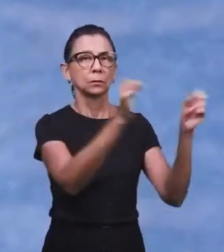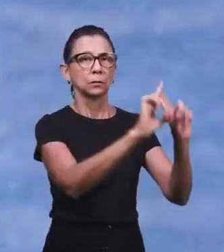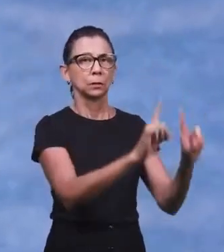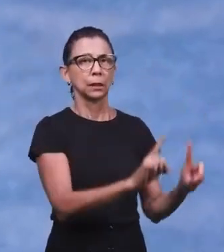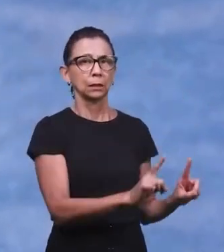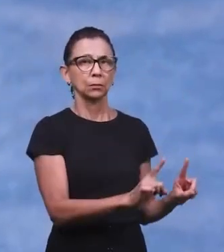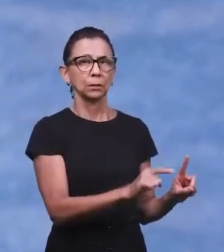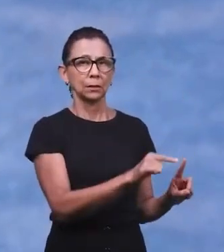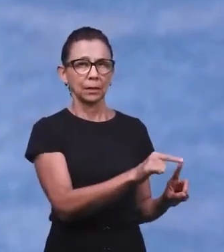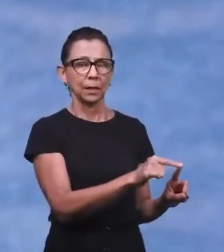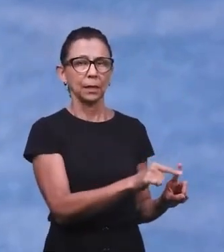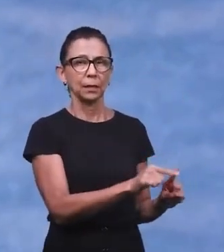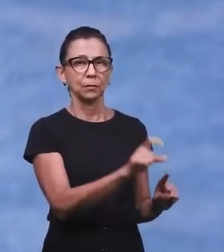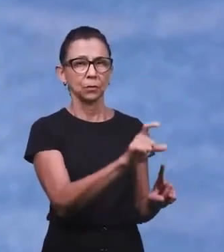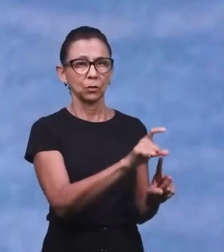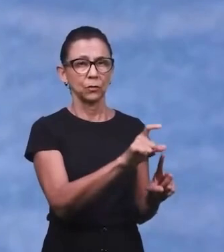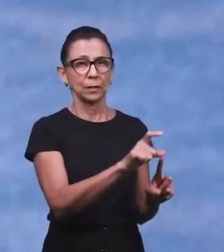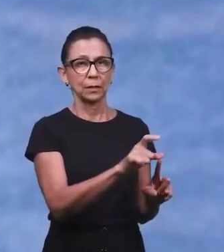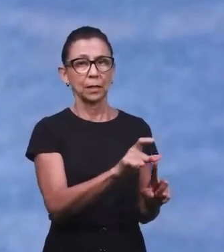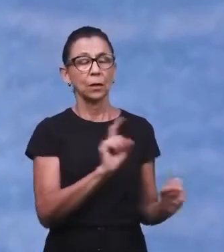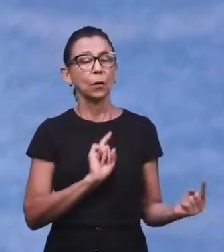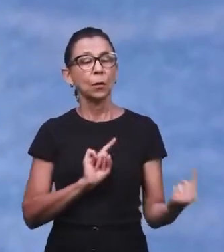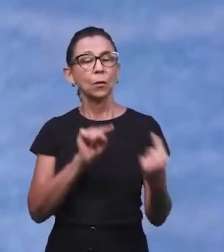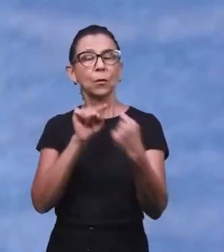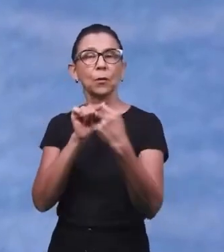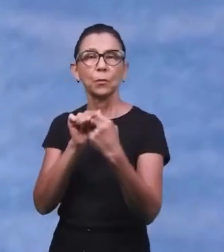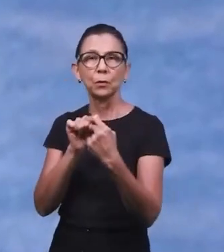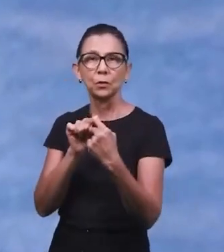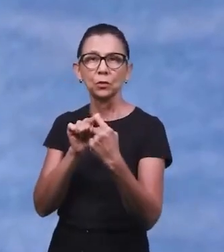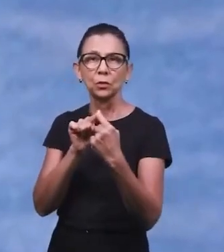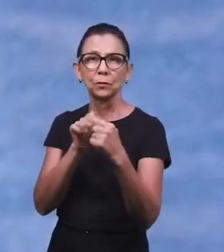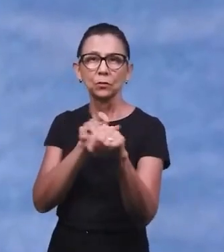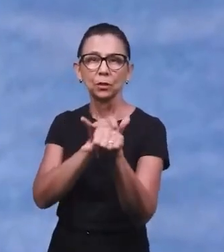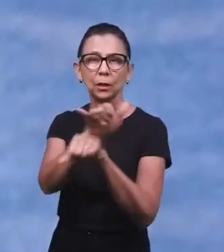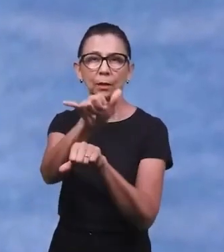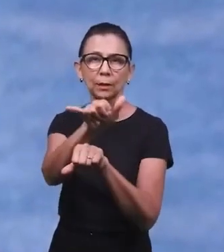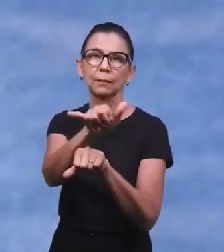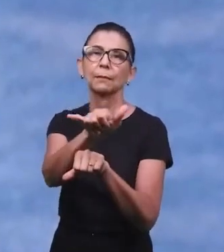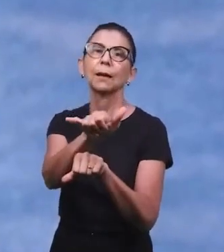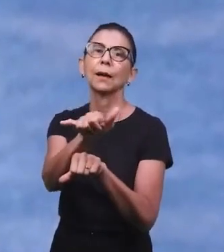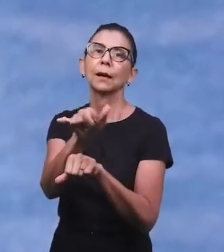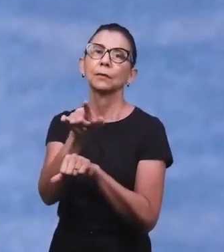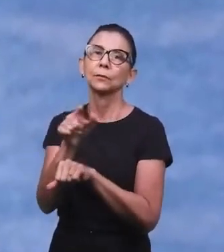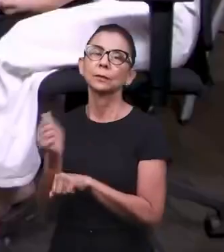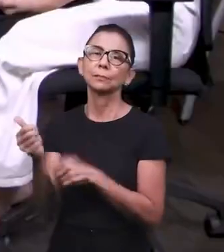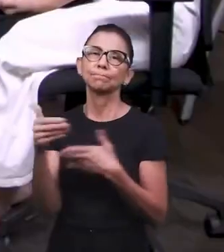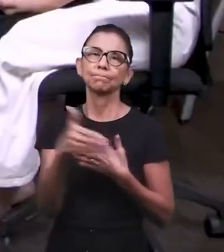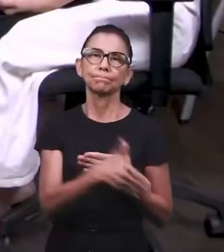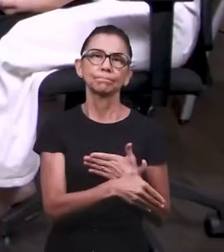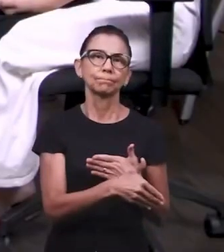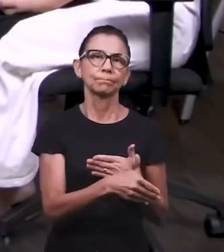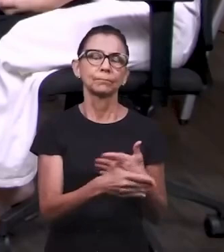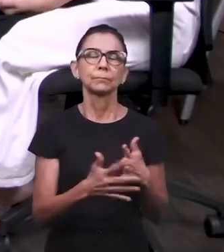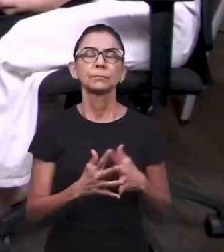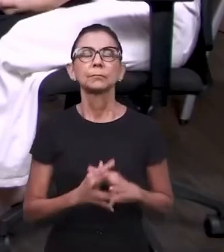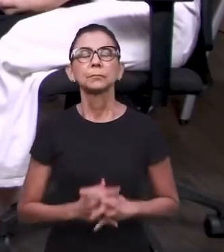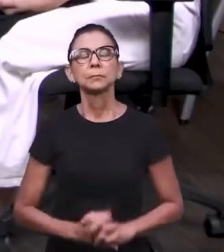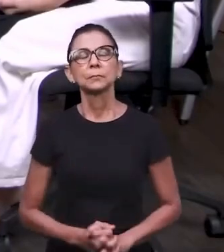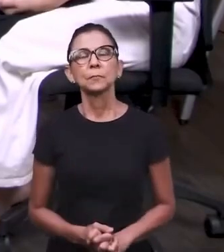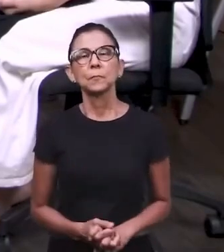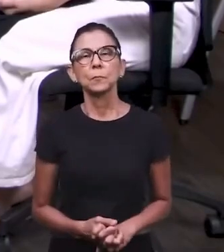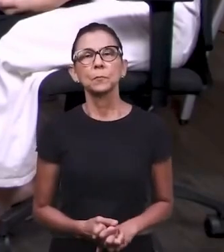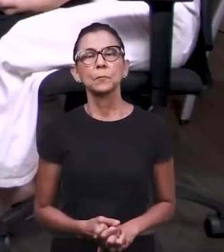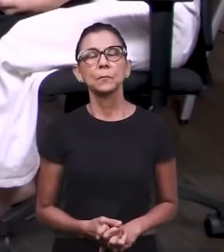então talvez Esse aspecto também responda em parte né à pergunta que a Raísa fez é interessante também